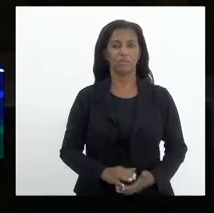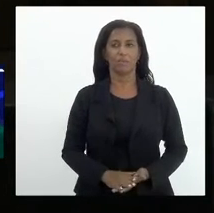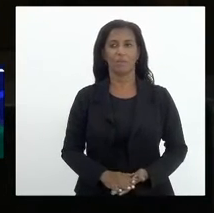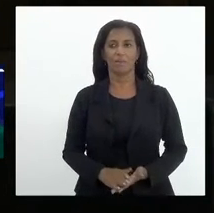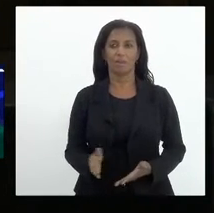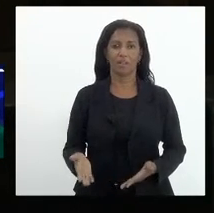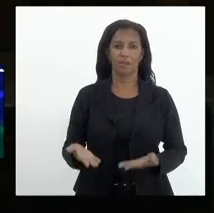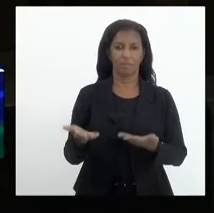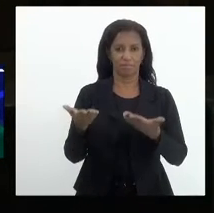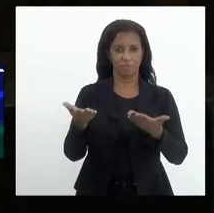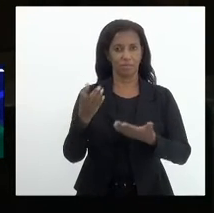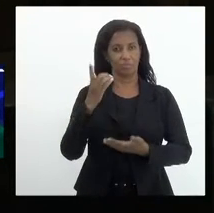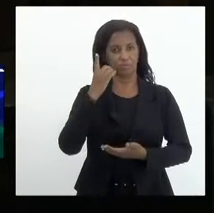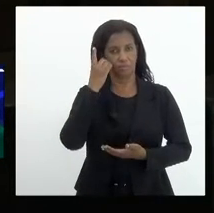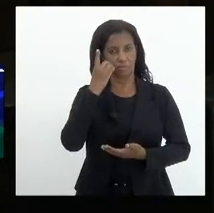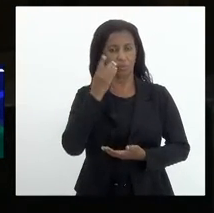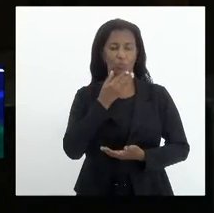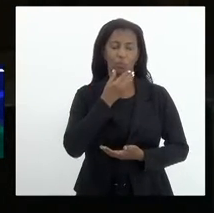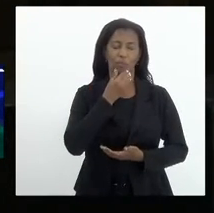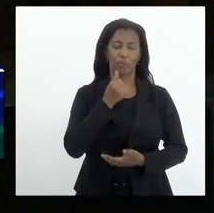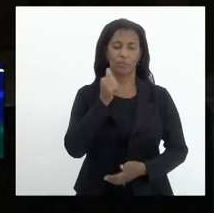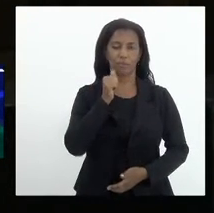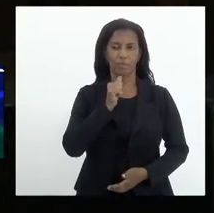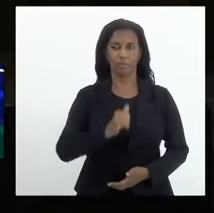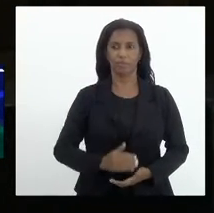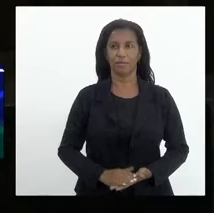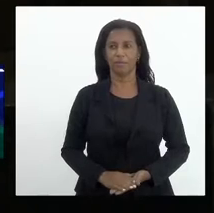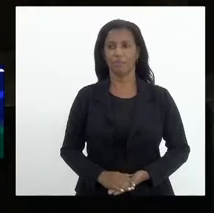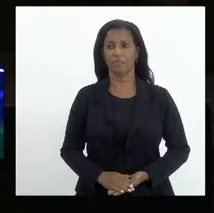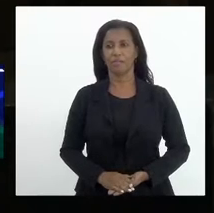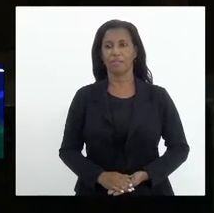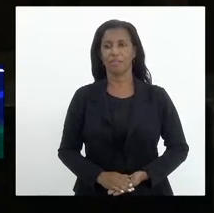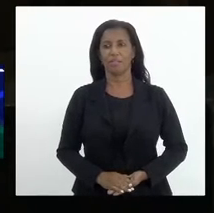senhores deputados e deputadas que